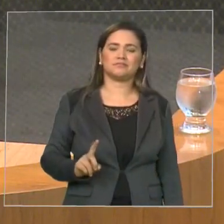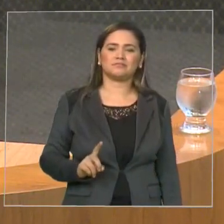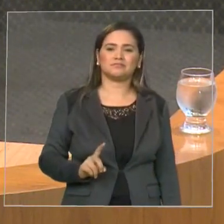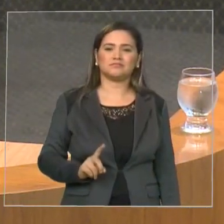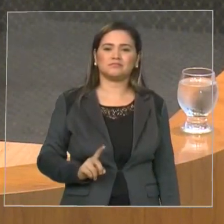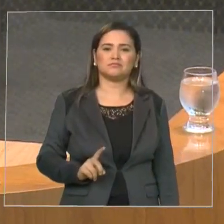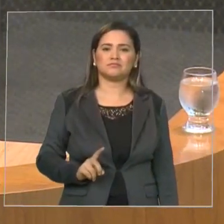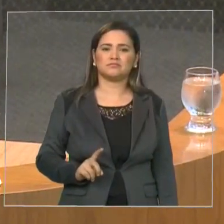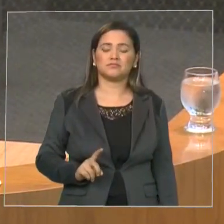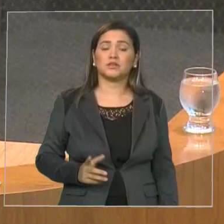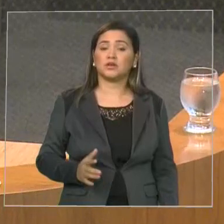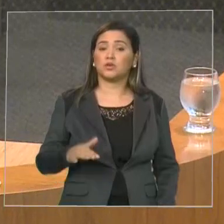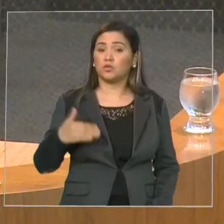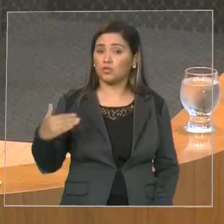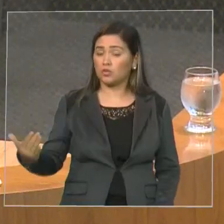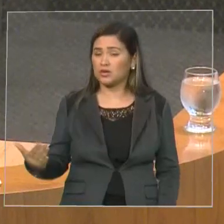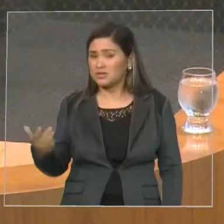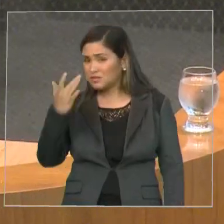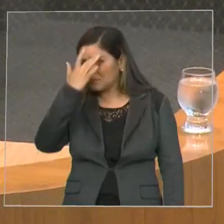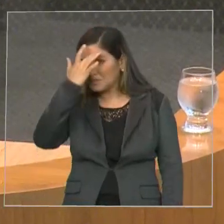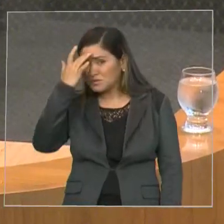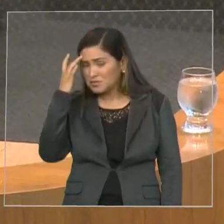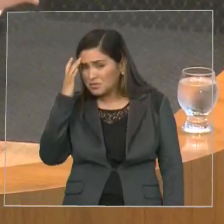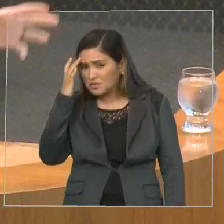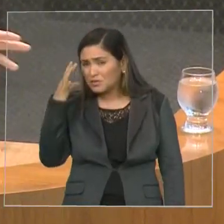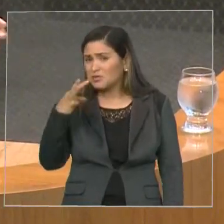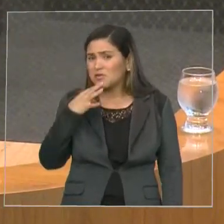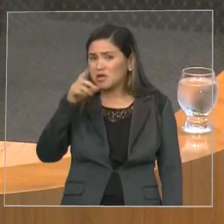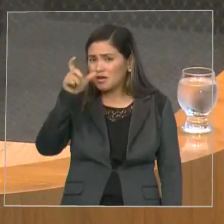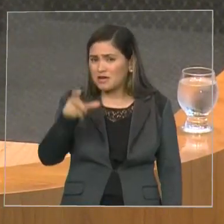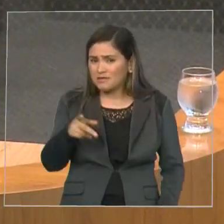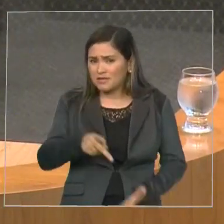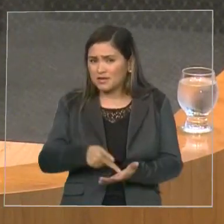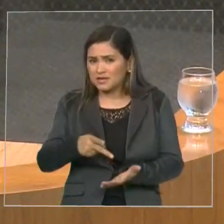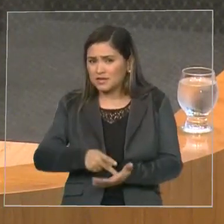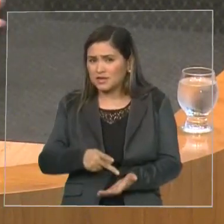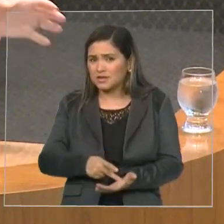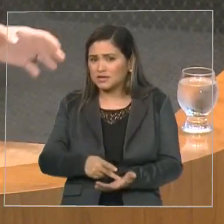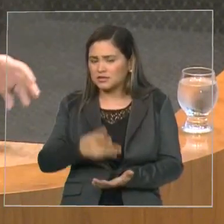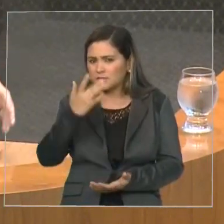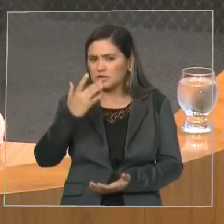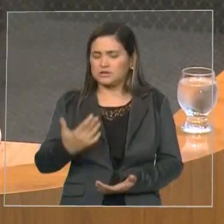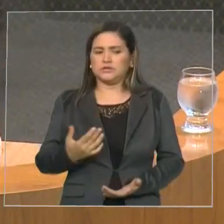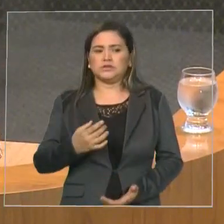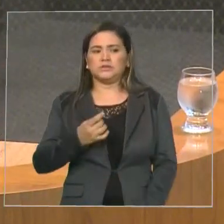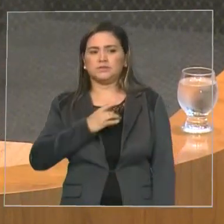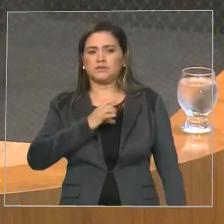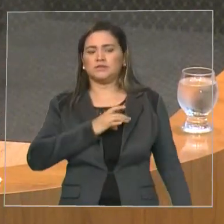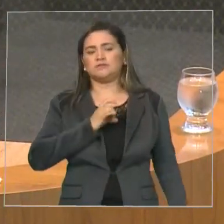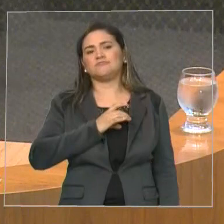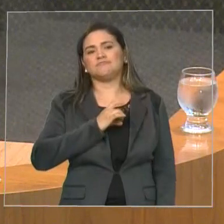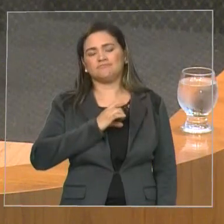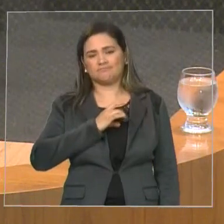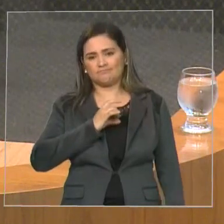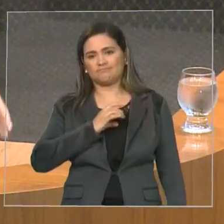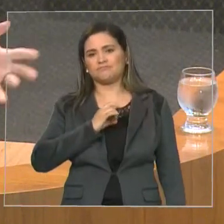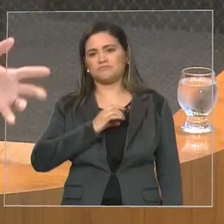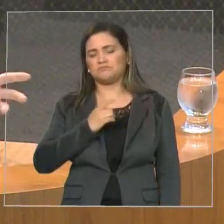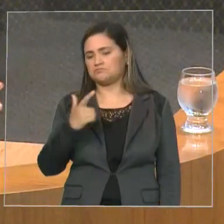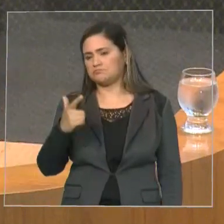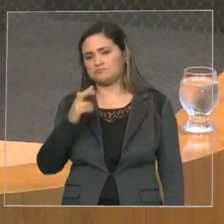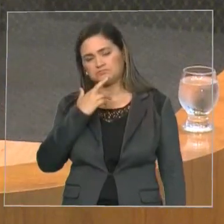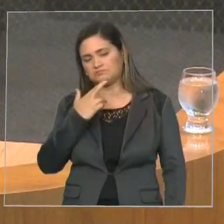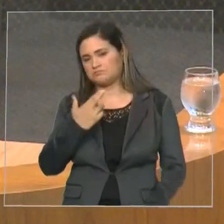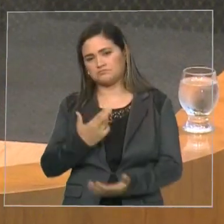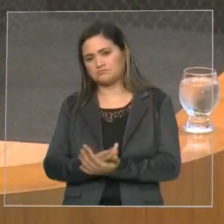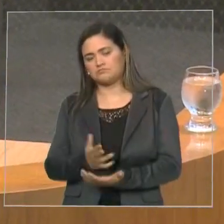se acovarda. Agora ele não tem o que dizer e não vai responder porque não tem resposta. Ele não tem